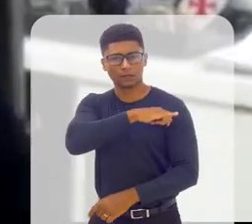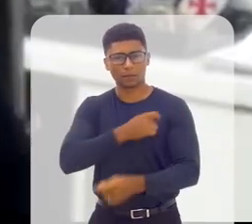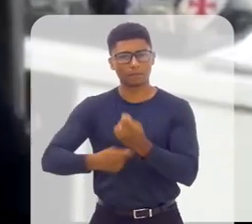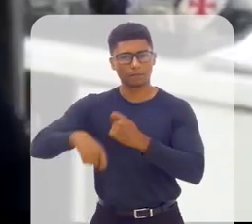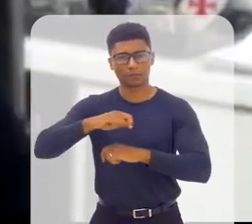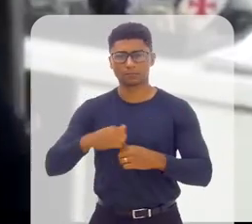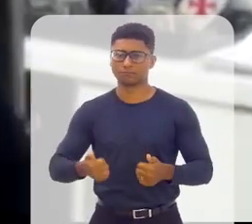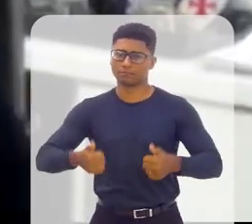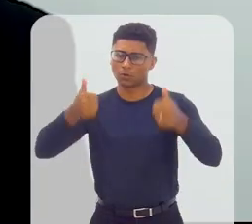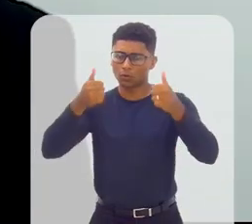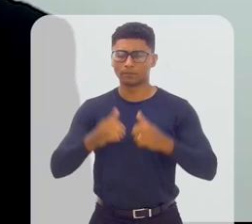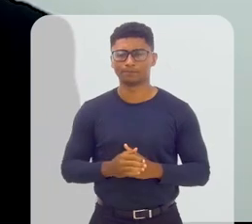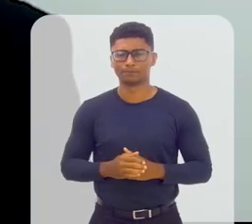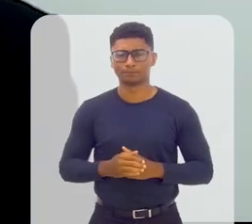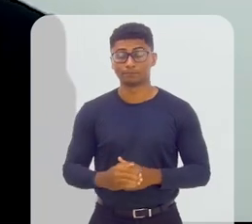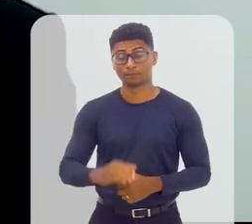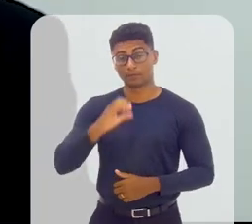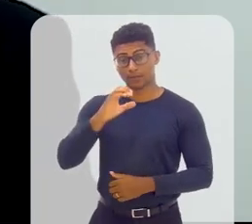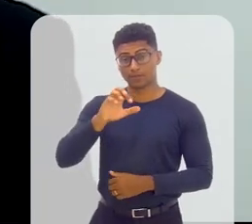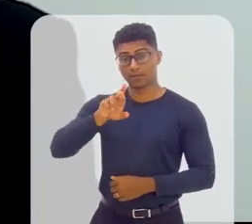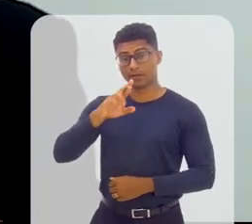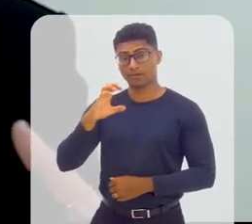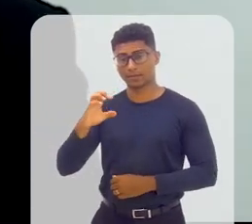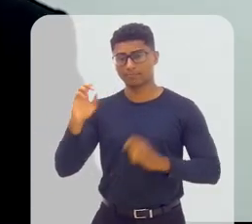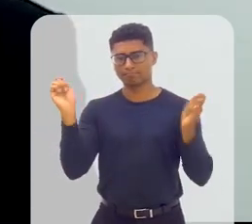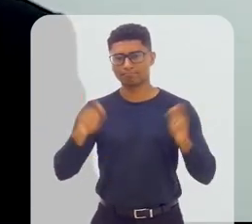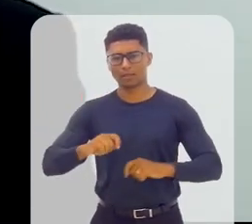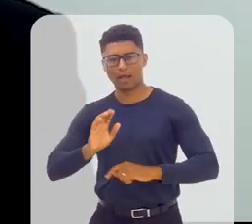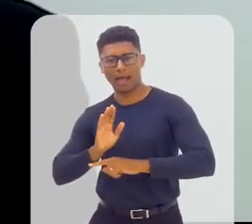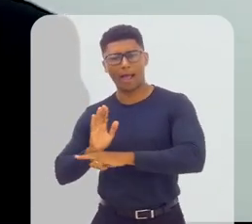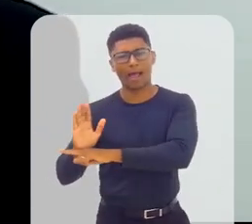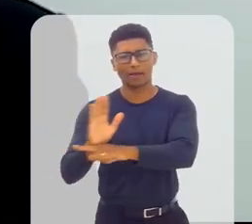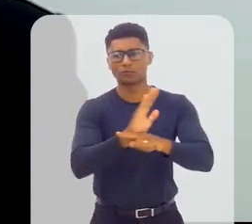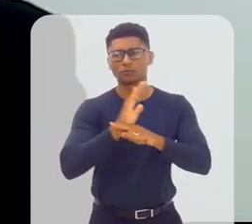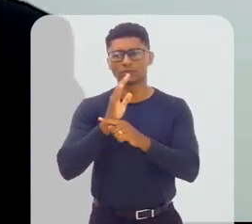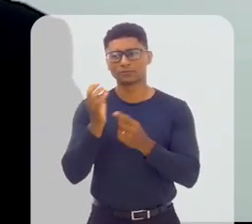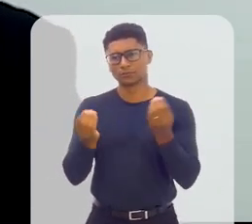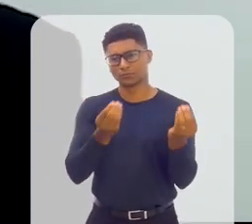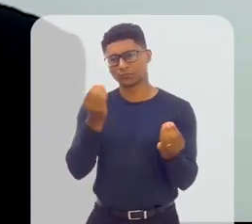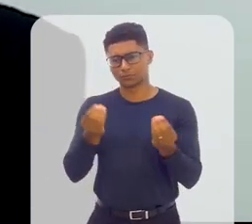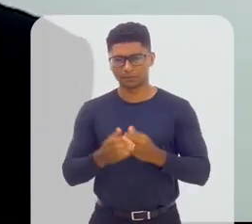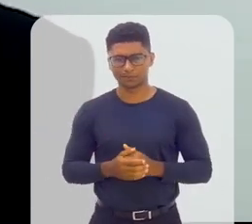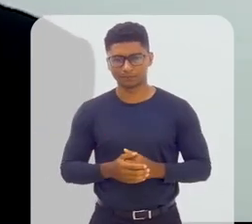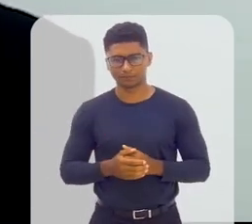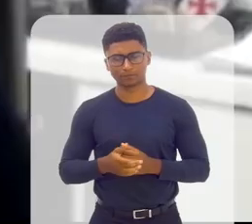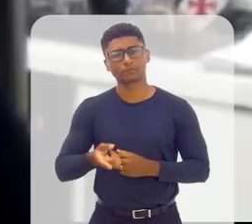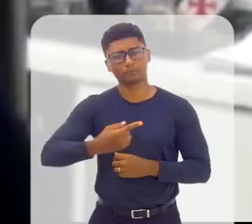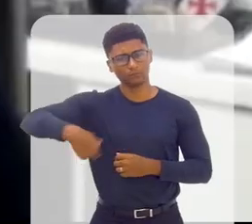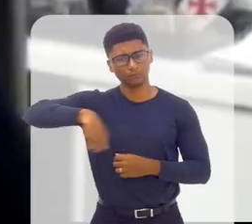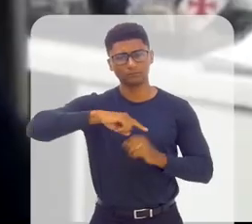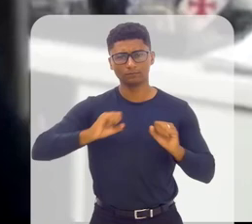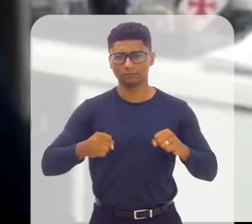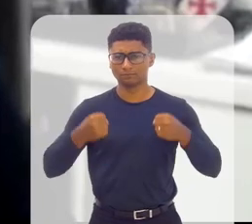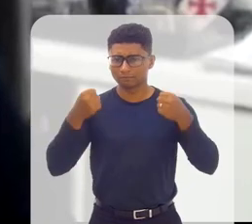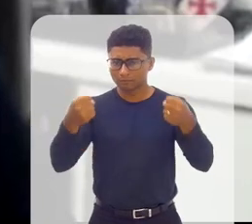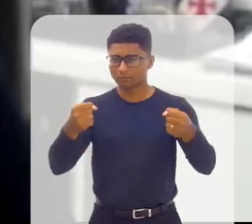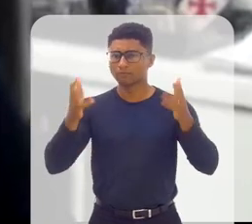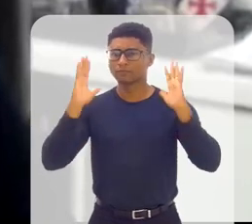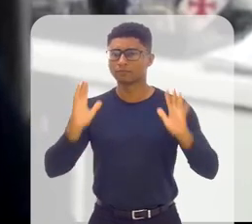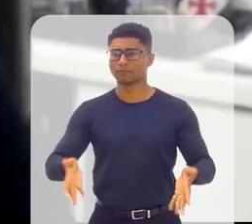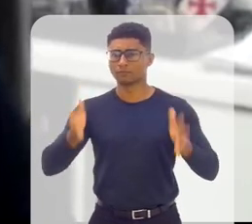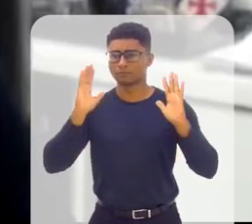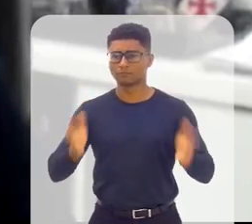do Rio de Janeiro. E como o CRC pode atuar no desenho e na execução dessa agenda de futuro? A gente já tem buscado os